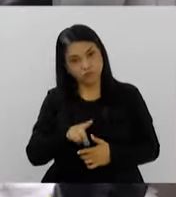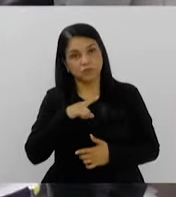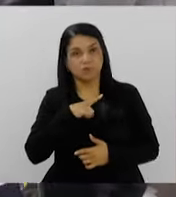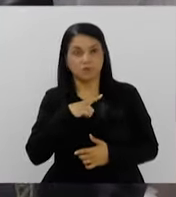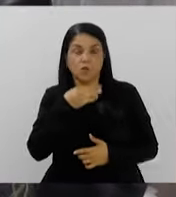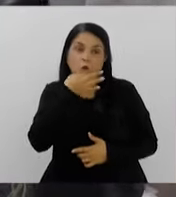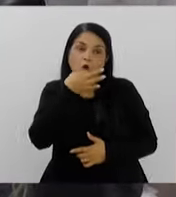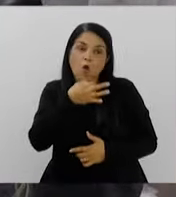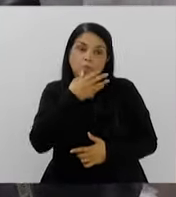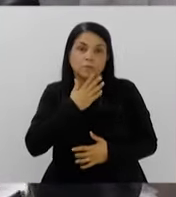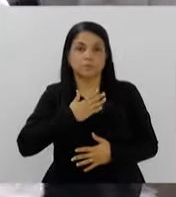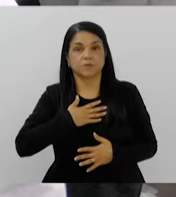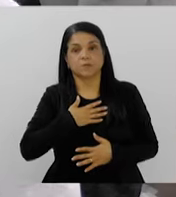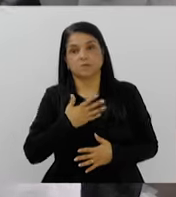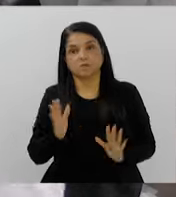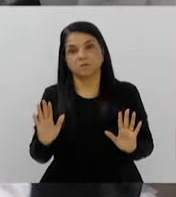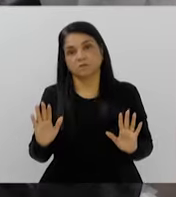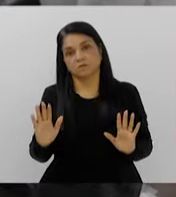minha opinião.